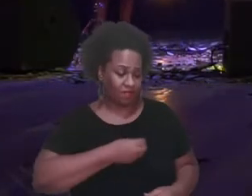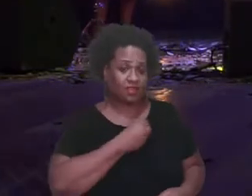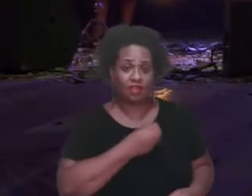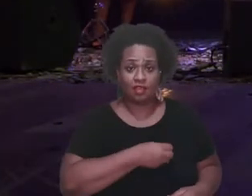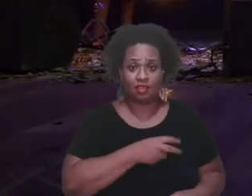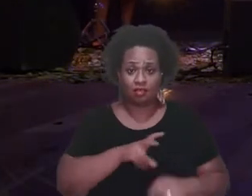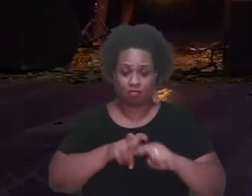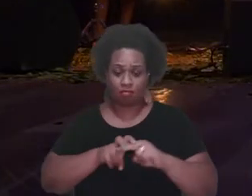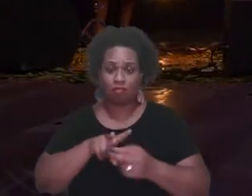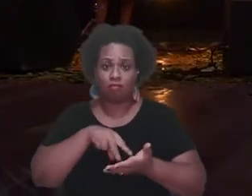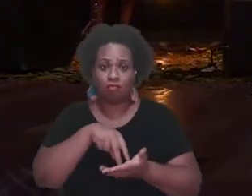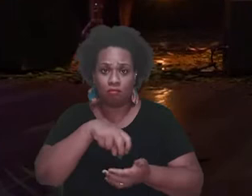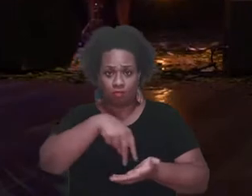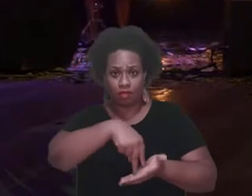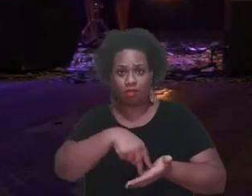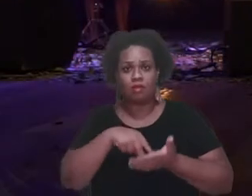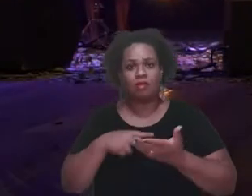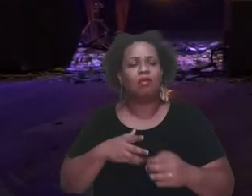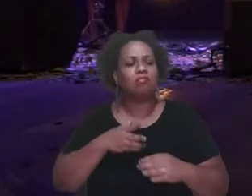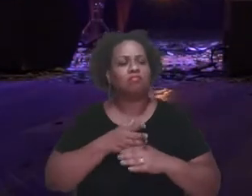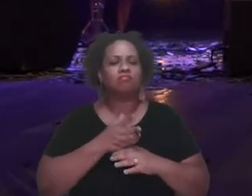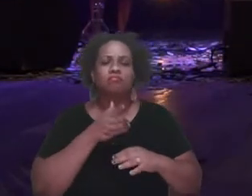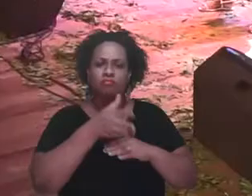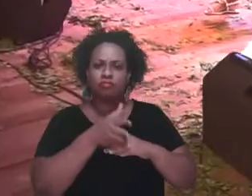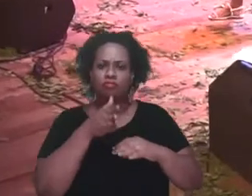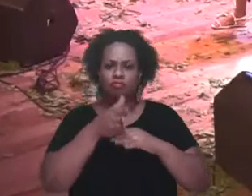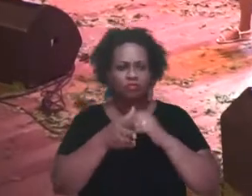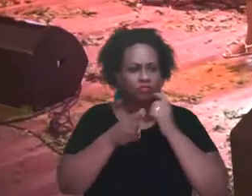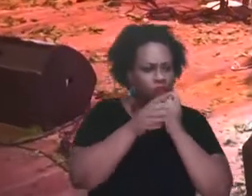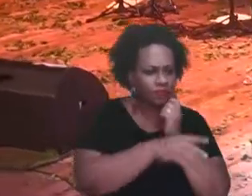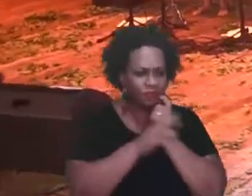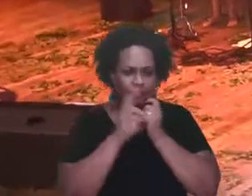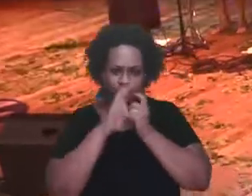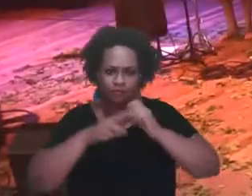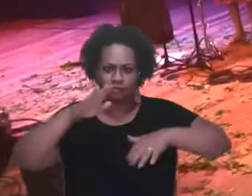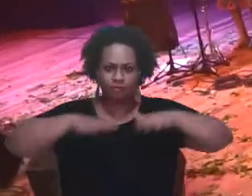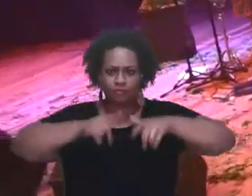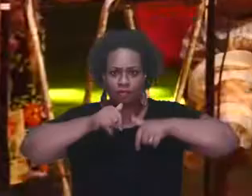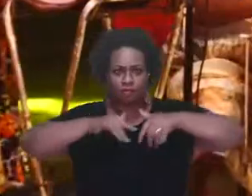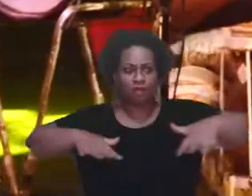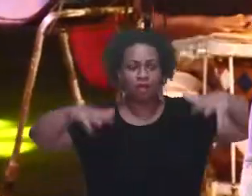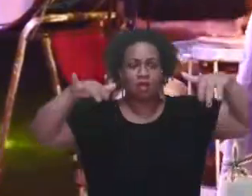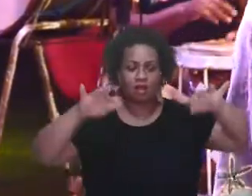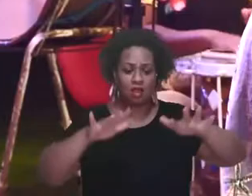é que está tentado o inverno Moro tem seu espaço vez em quando a maré